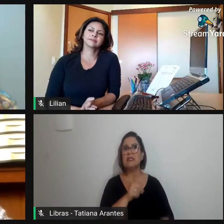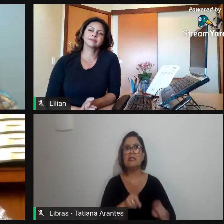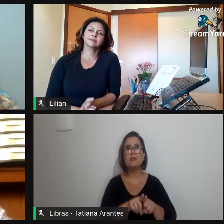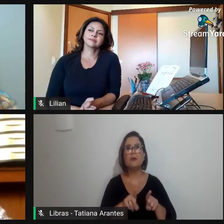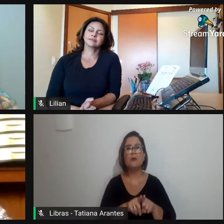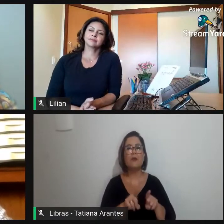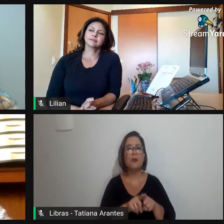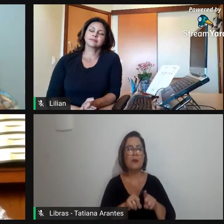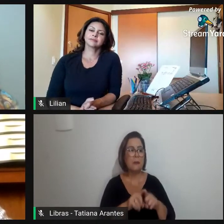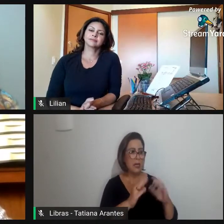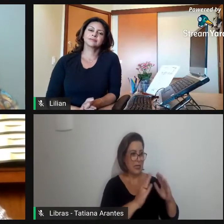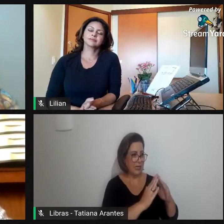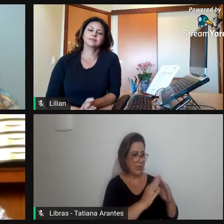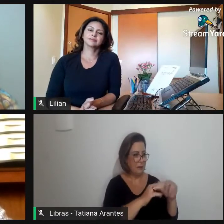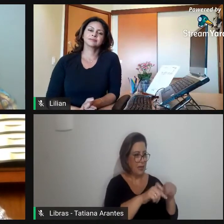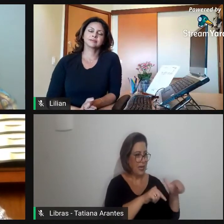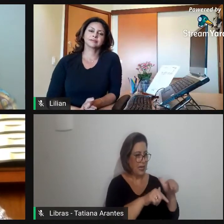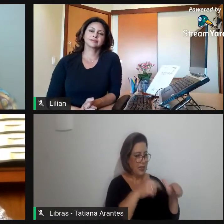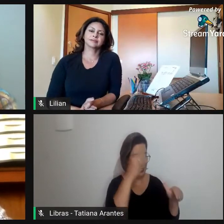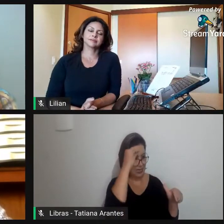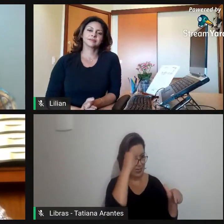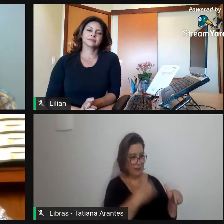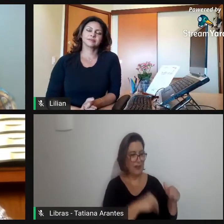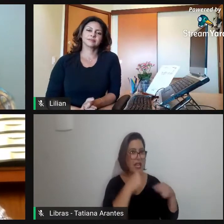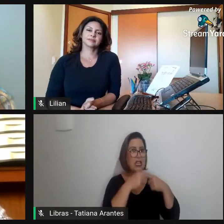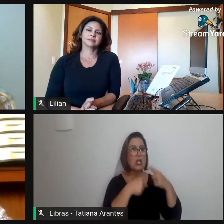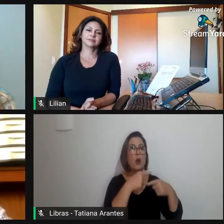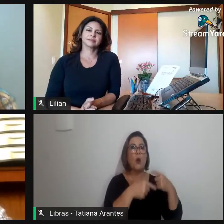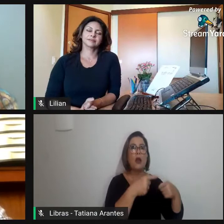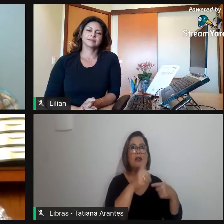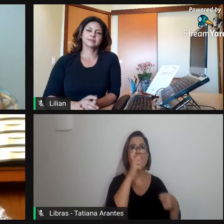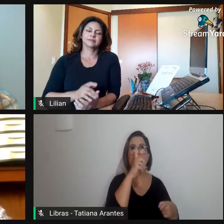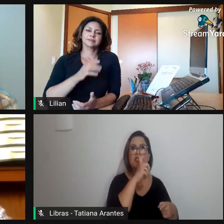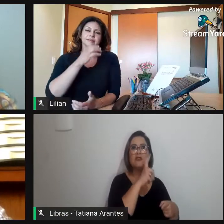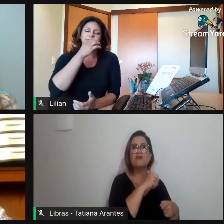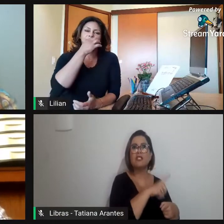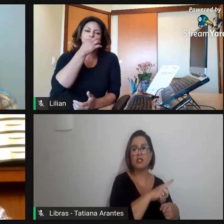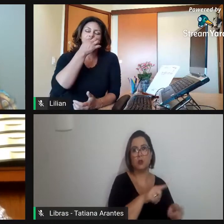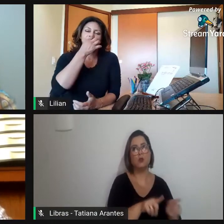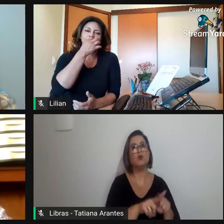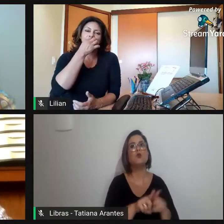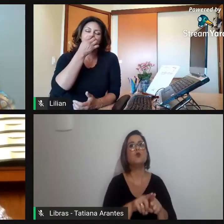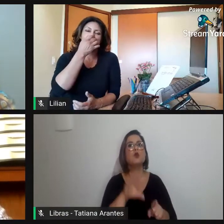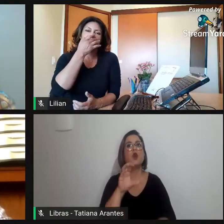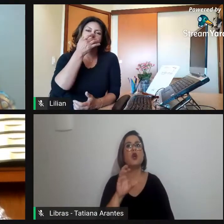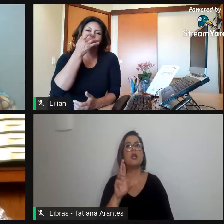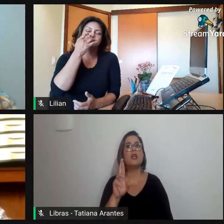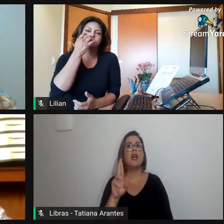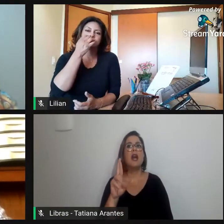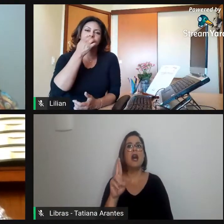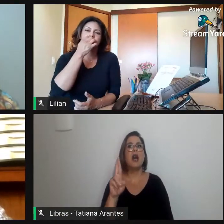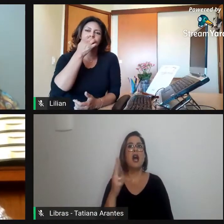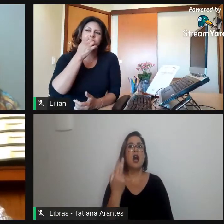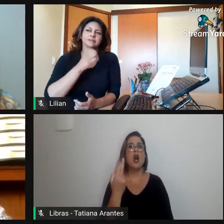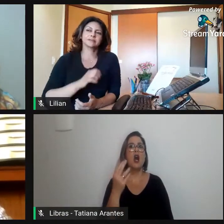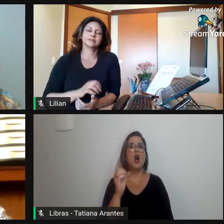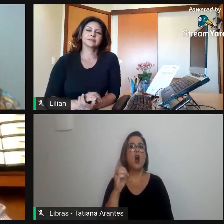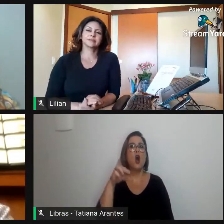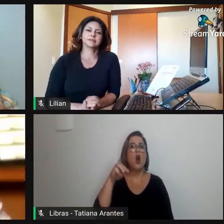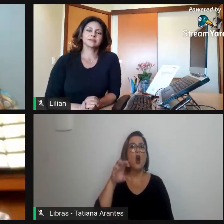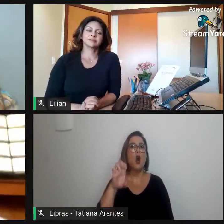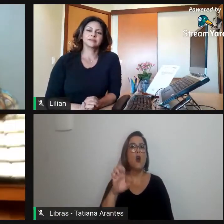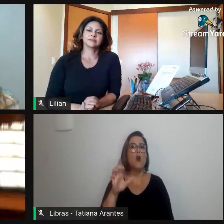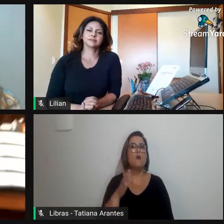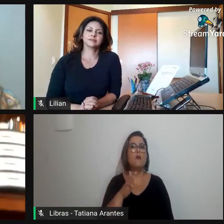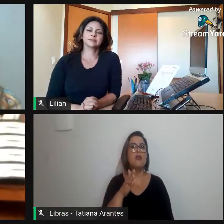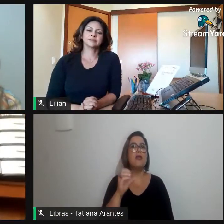domiciliar. E o home office, a pessoa que tem uma... Pois não, pode falar. Ainda estamos tendo muita interferência. O